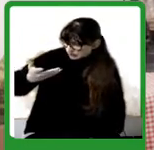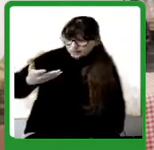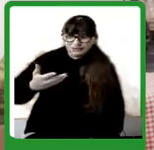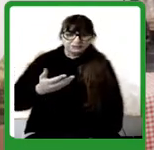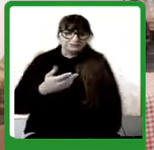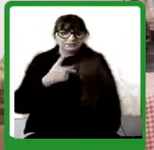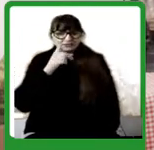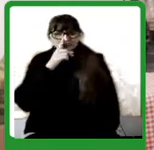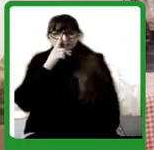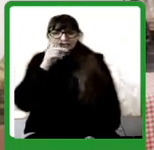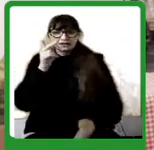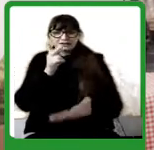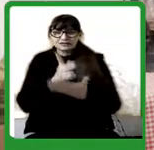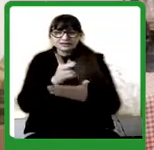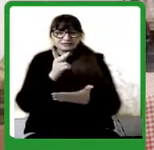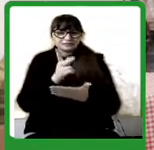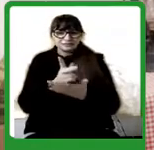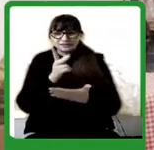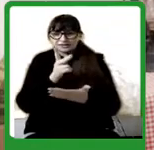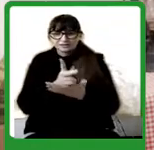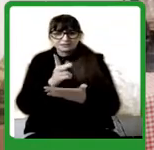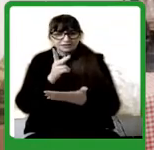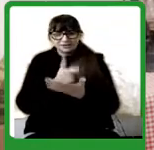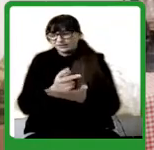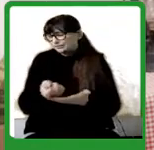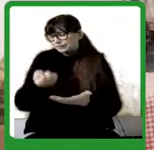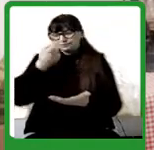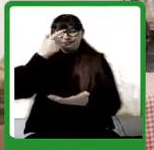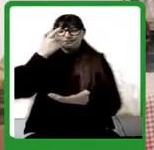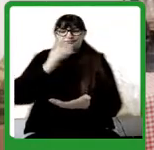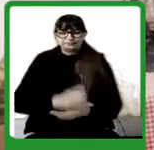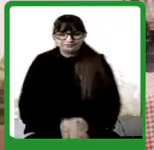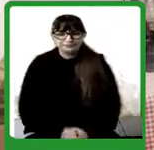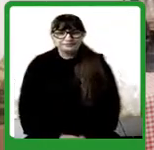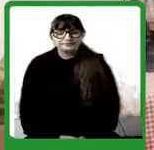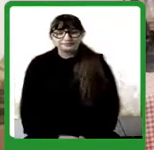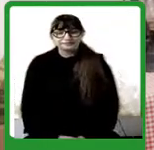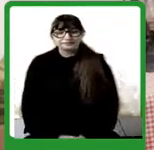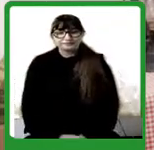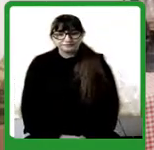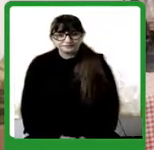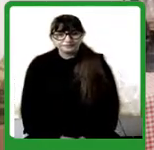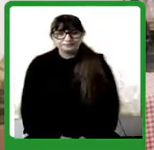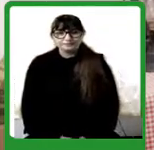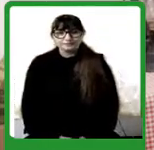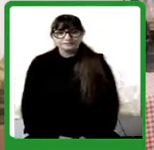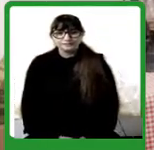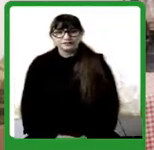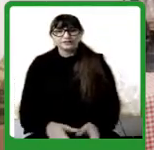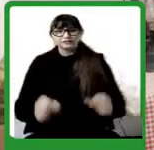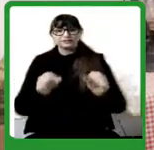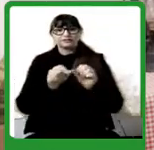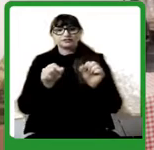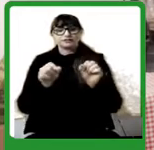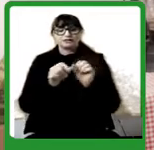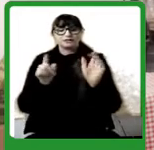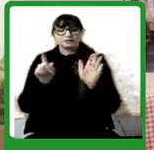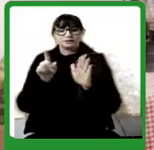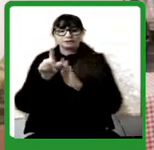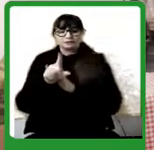qualquer coisa ia pegar numa vista, tudo. Ô, Badinho, deixa eu te fazer uma pergunta aqui. Não